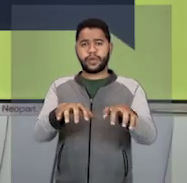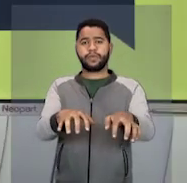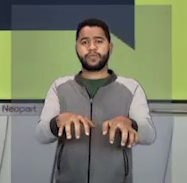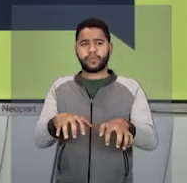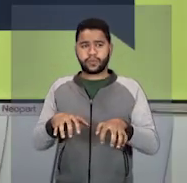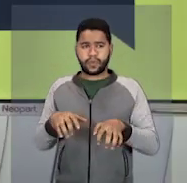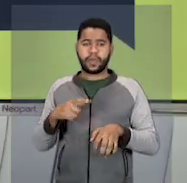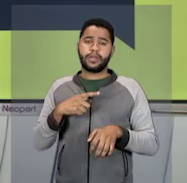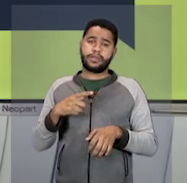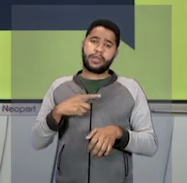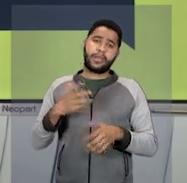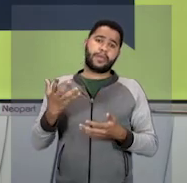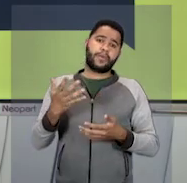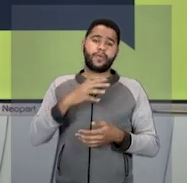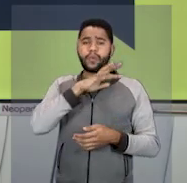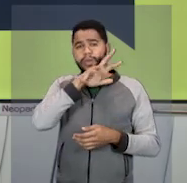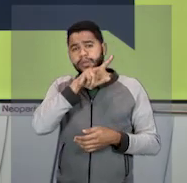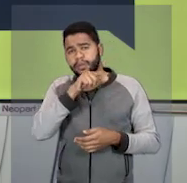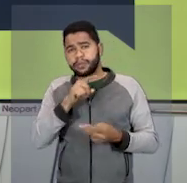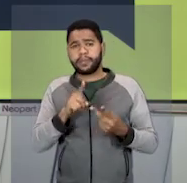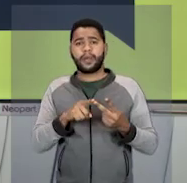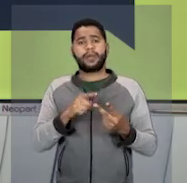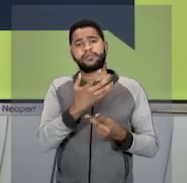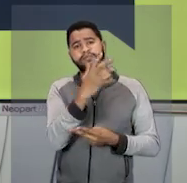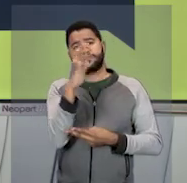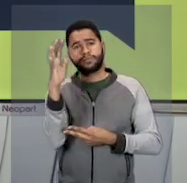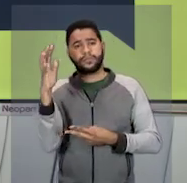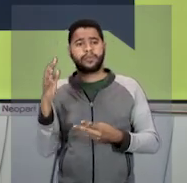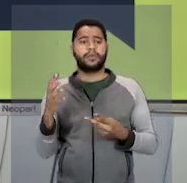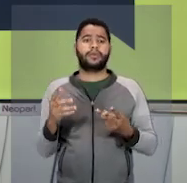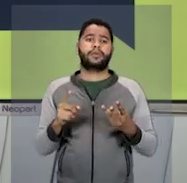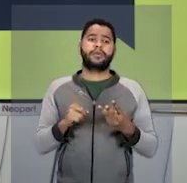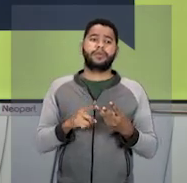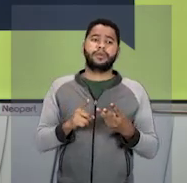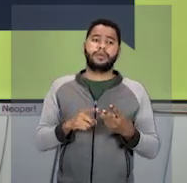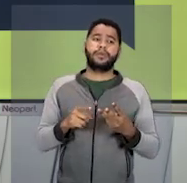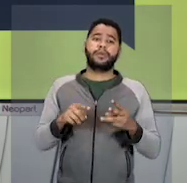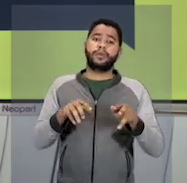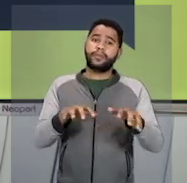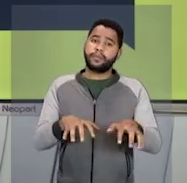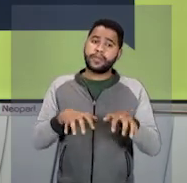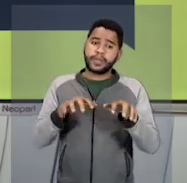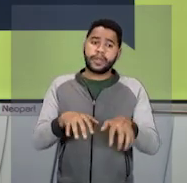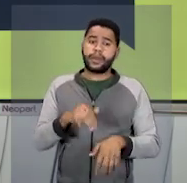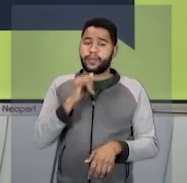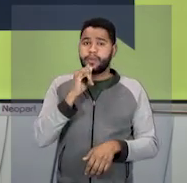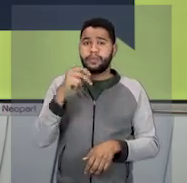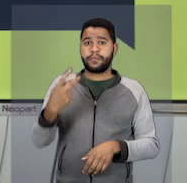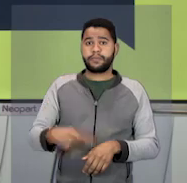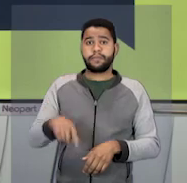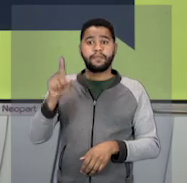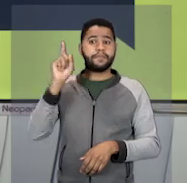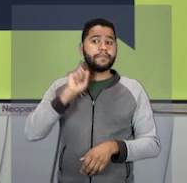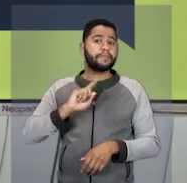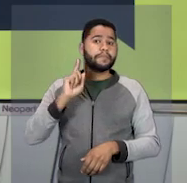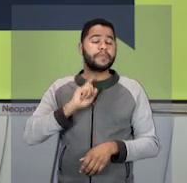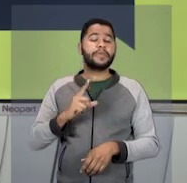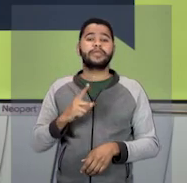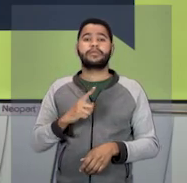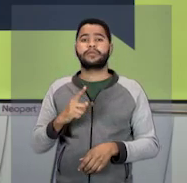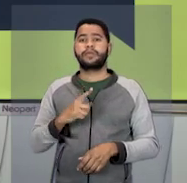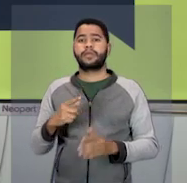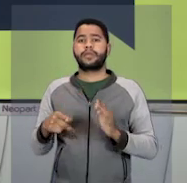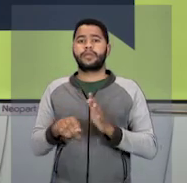temos aí o animal, o vegetal e o mineral. Destaque para o extrativismo mineral. Aqui, por exemplo, em Minas Gerais, nós temos aí